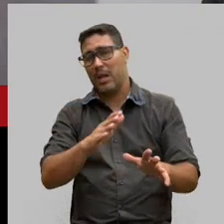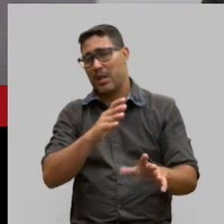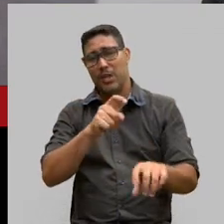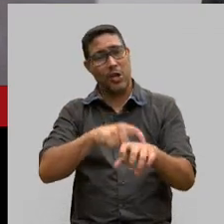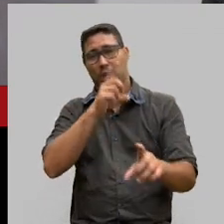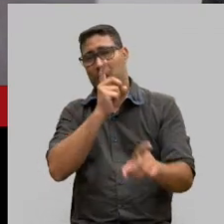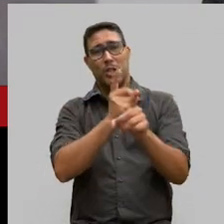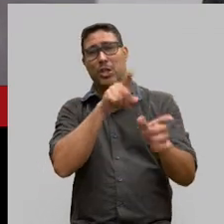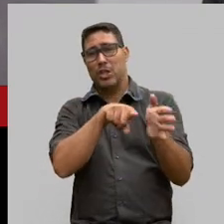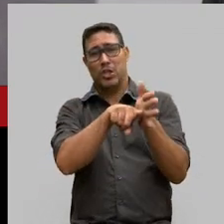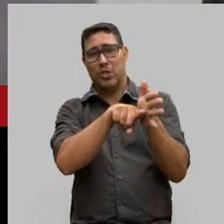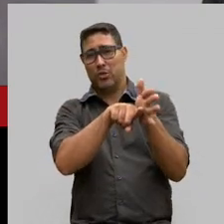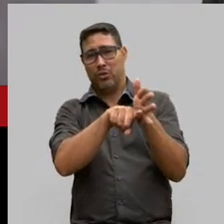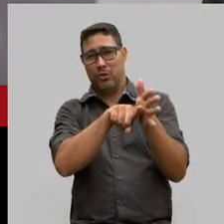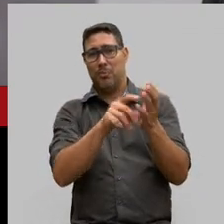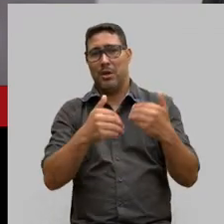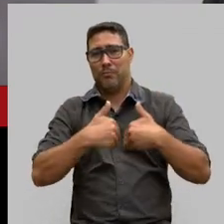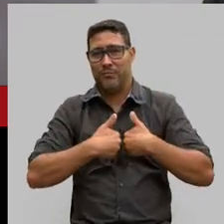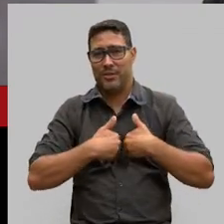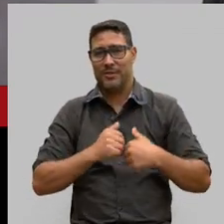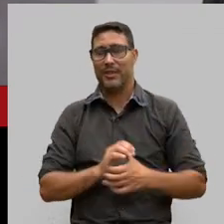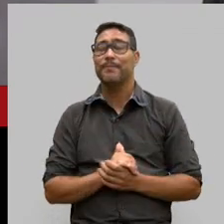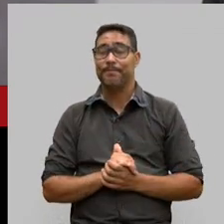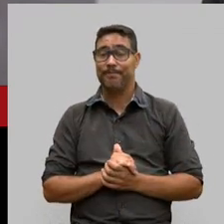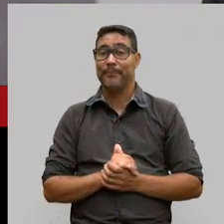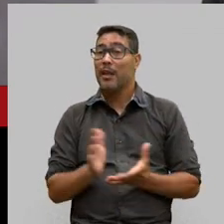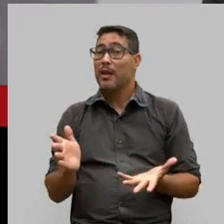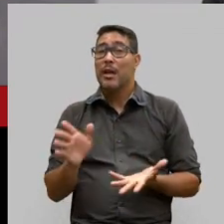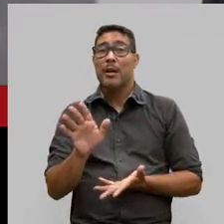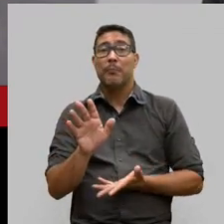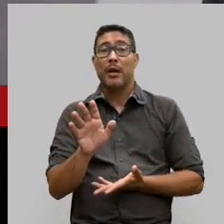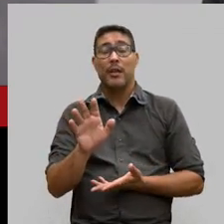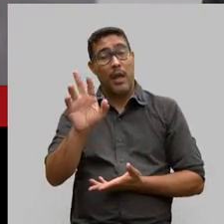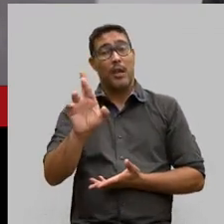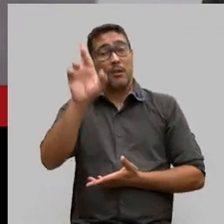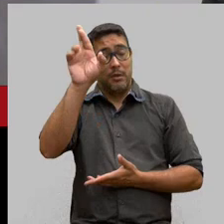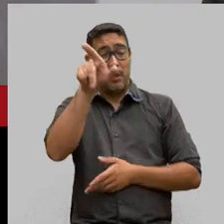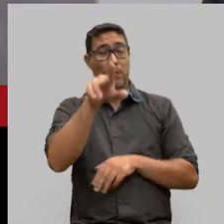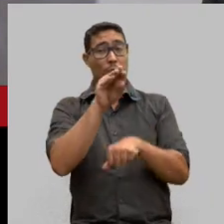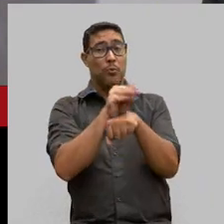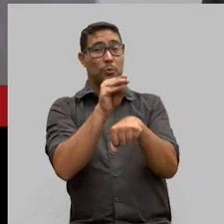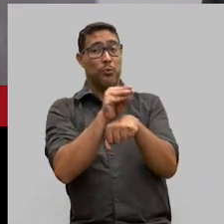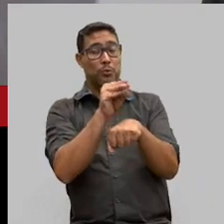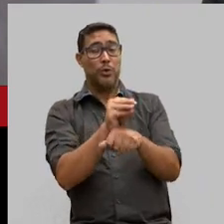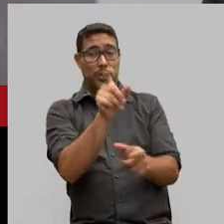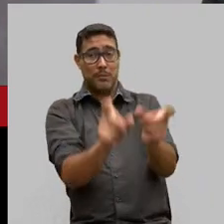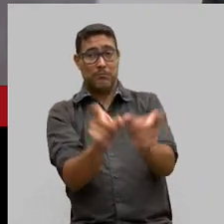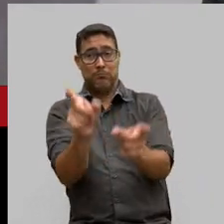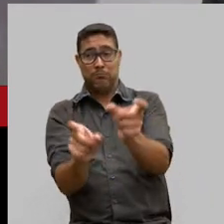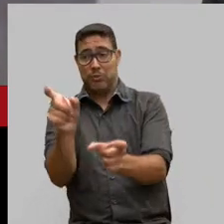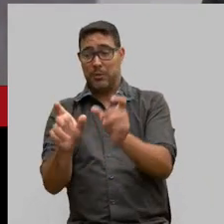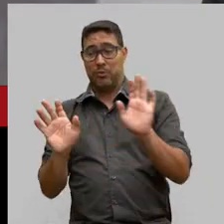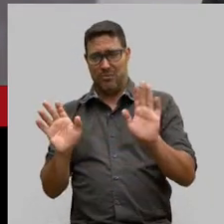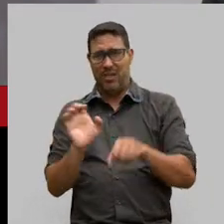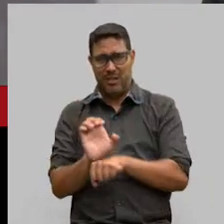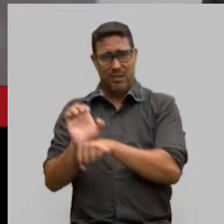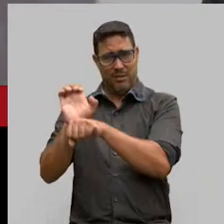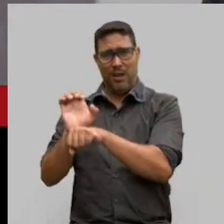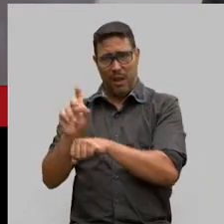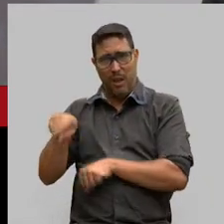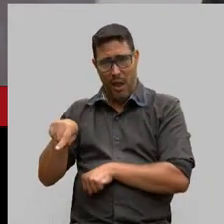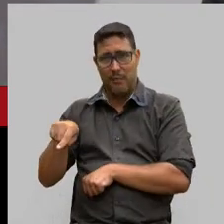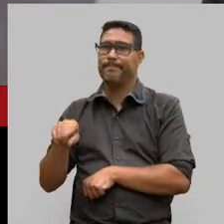cuidando dessas pessoas o estado não está o estado de Minas Gerais não está